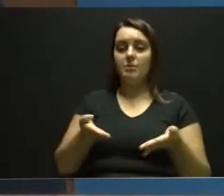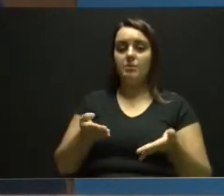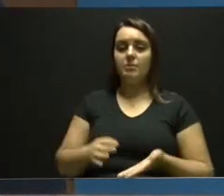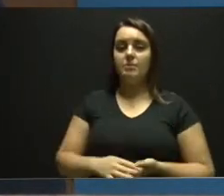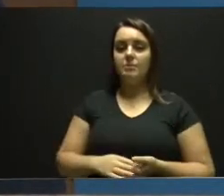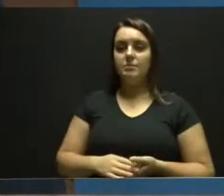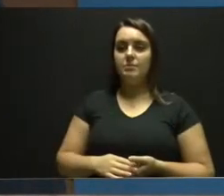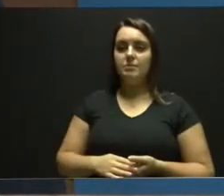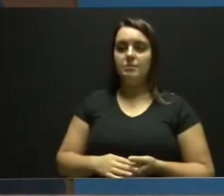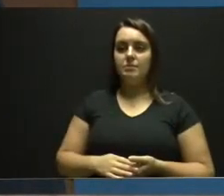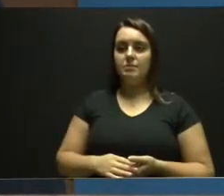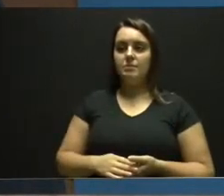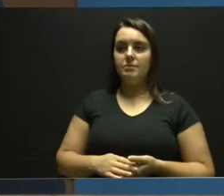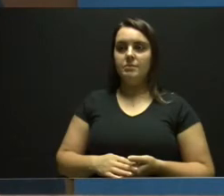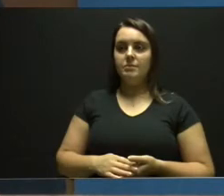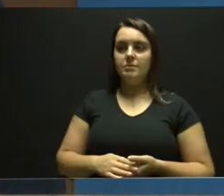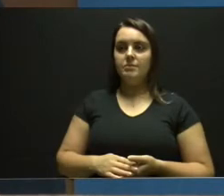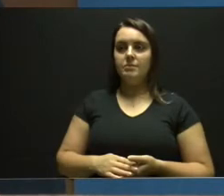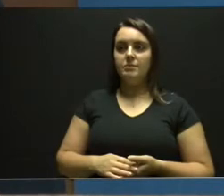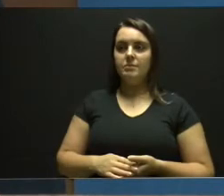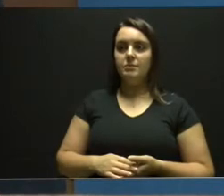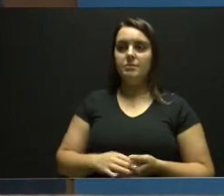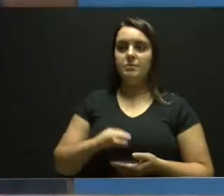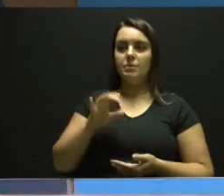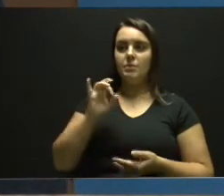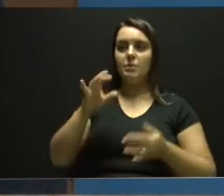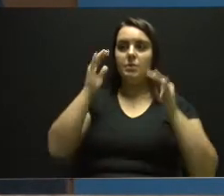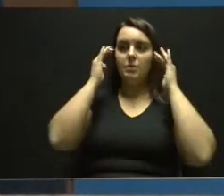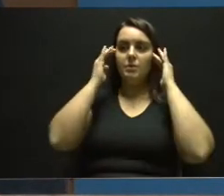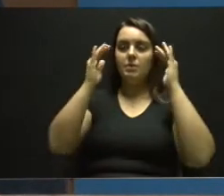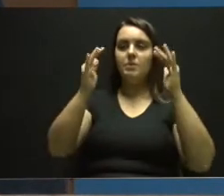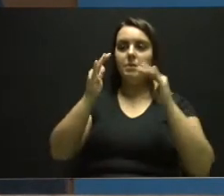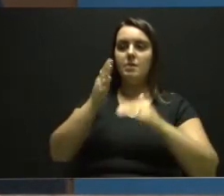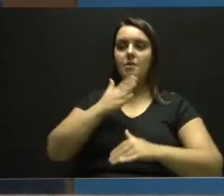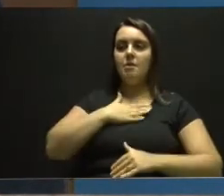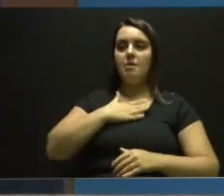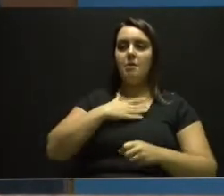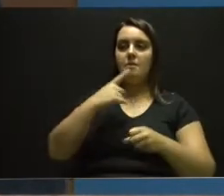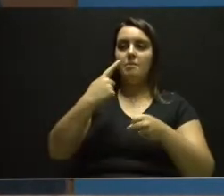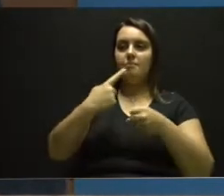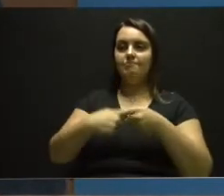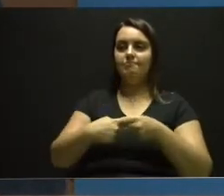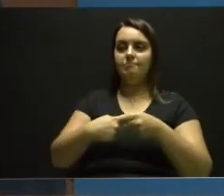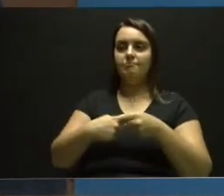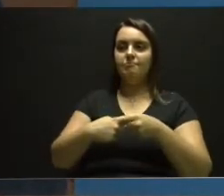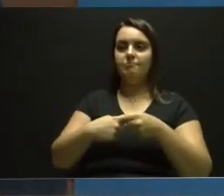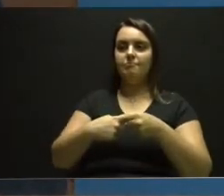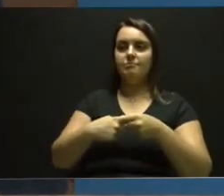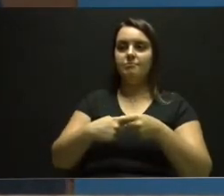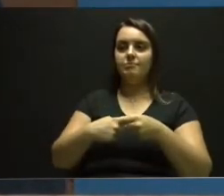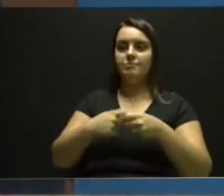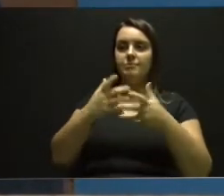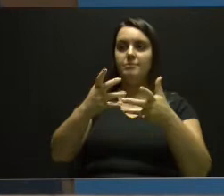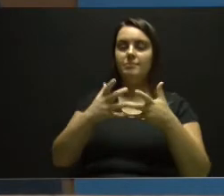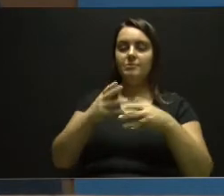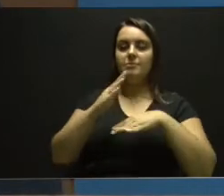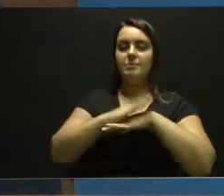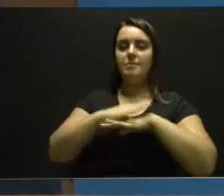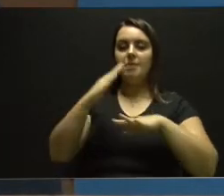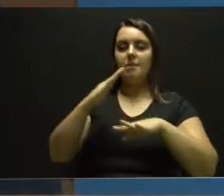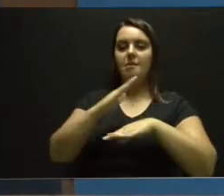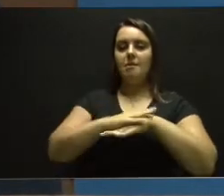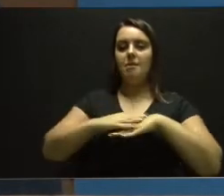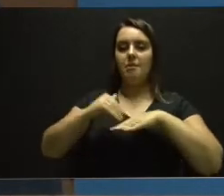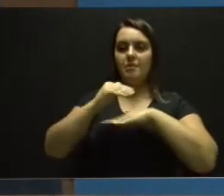é não só homenagear os negros homenagear a minha cidade eu só queria um pouco mais de carinho